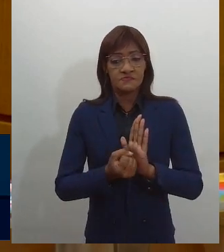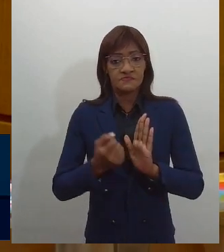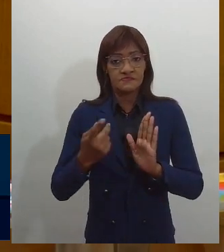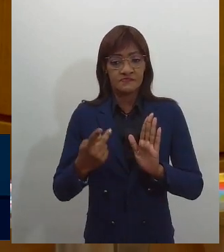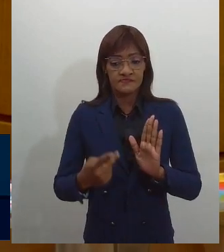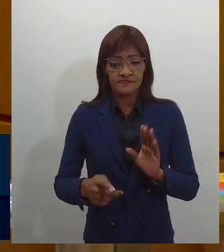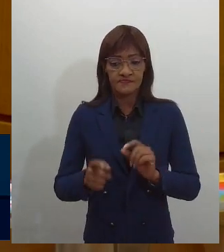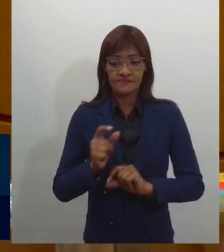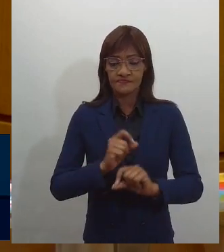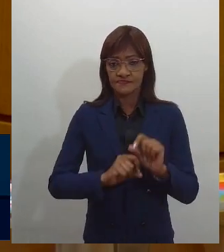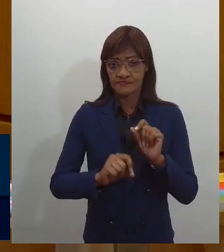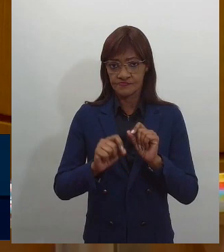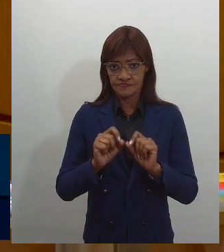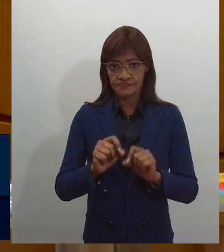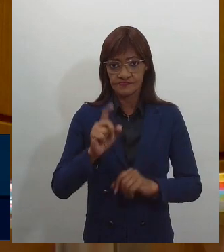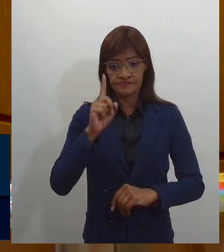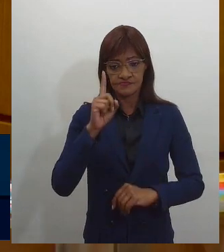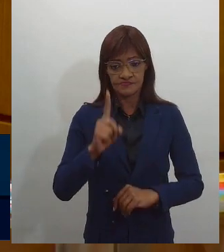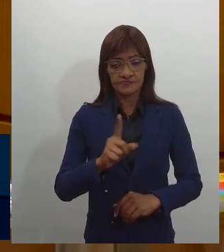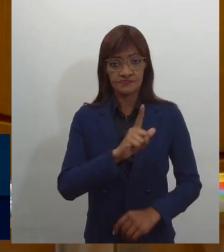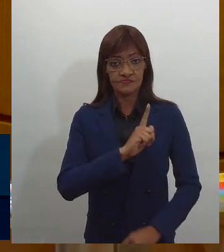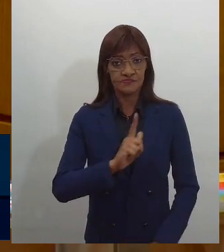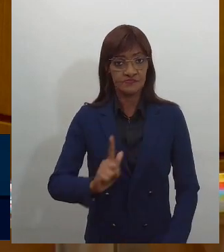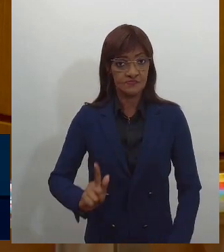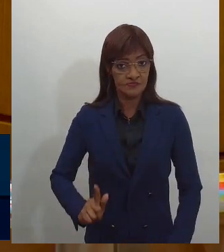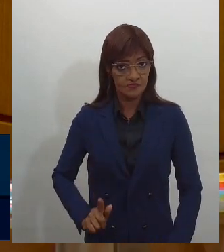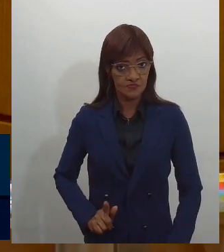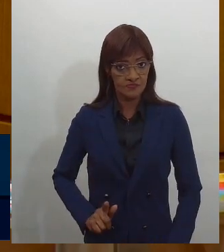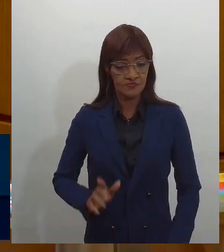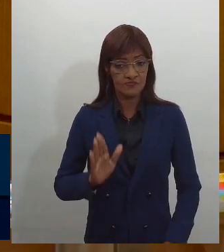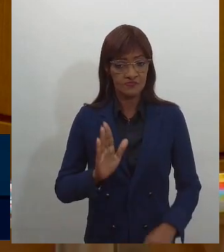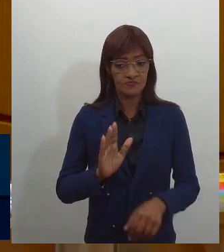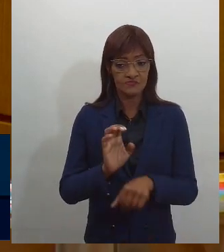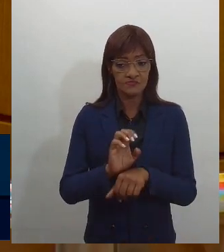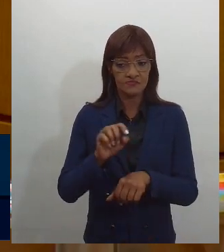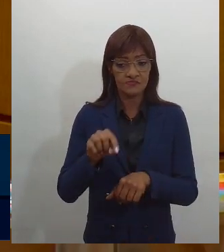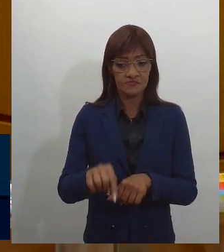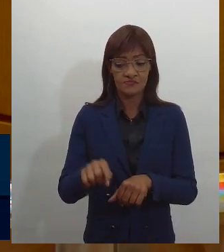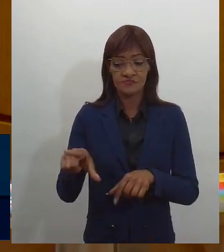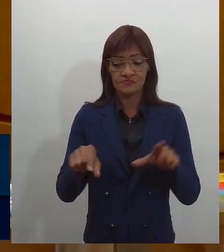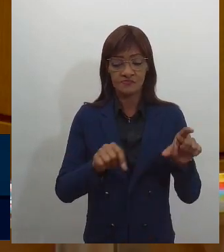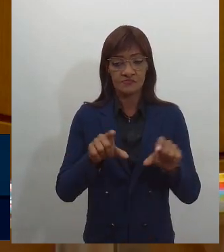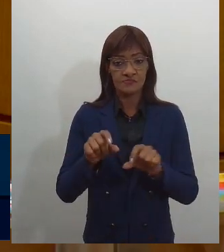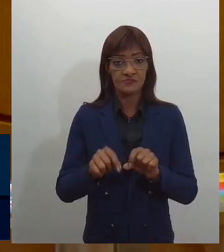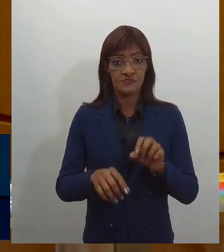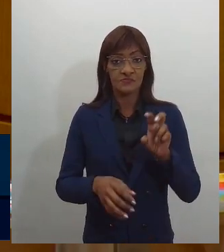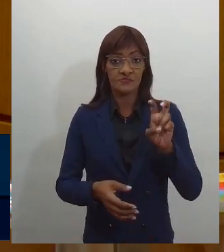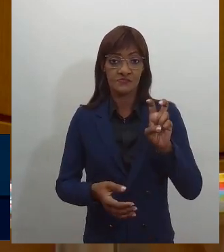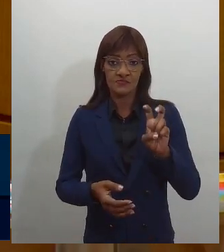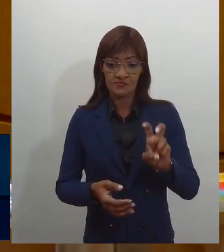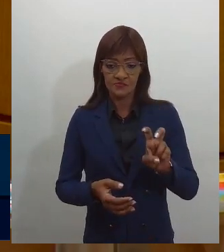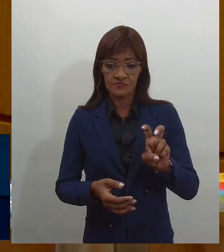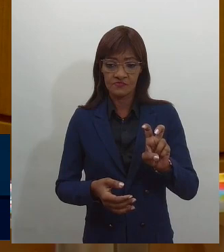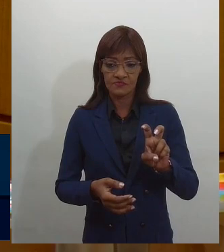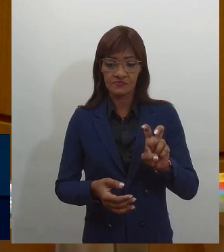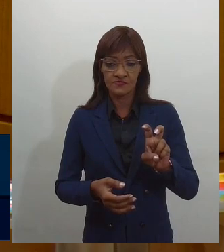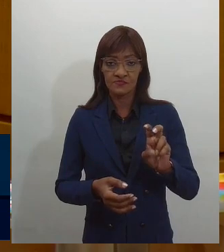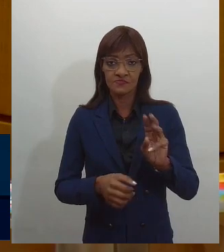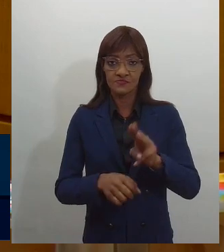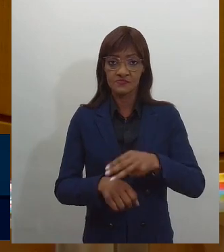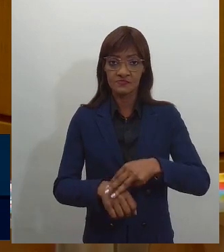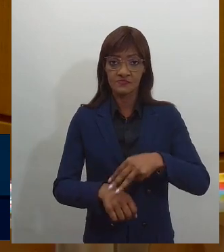para o governador do estado selecionar os 5 mestres e mestras que irão